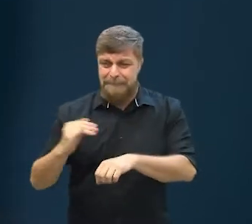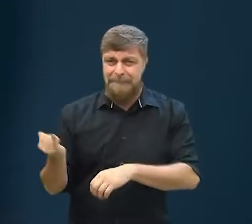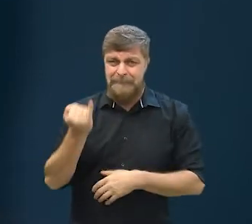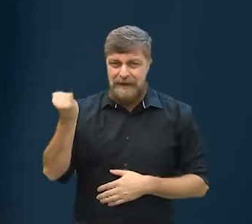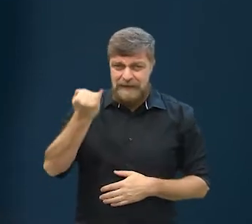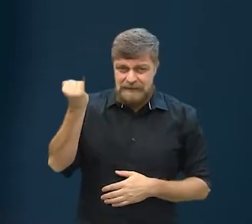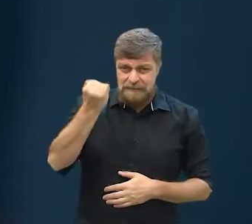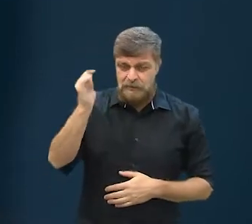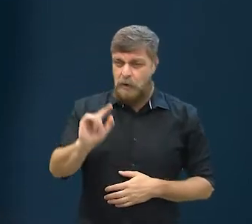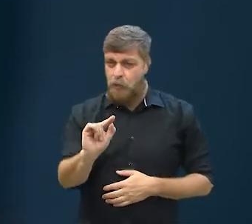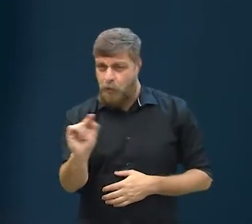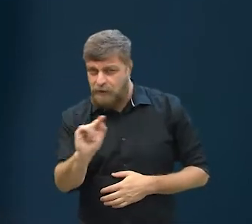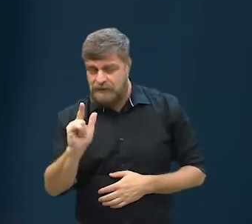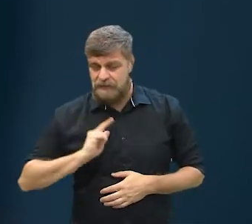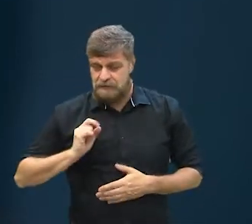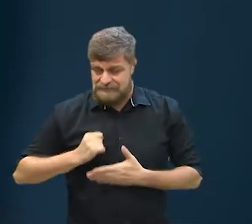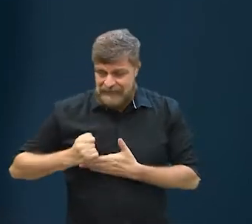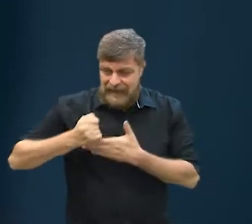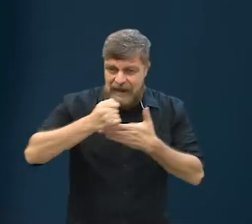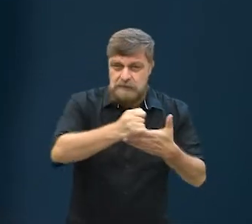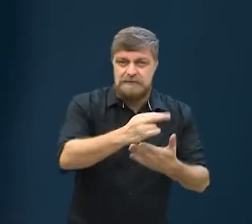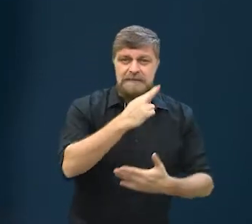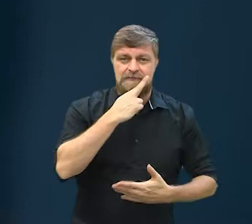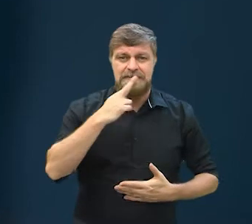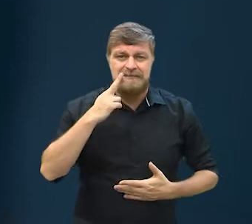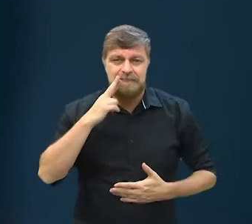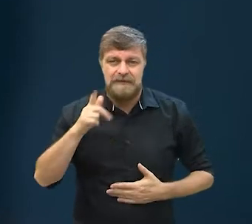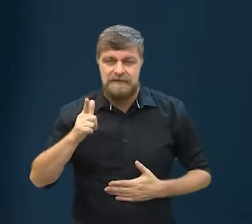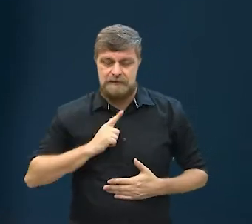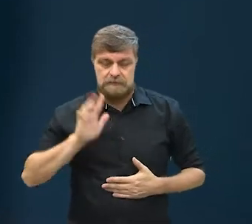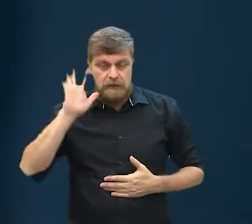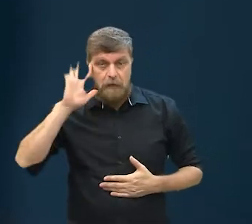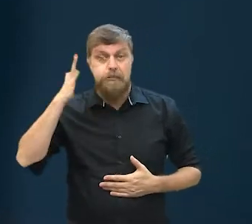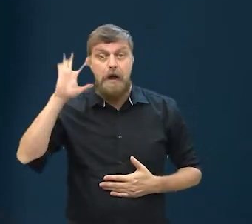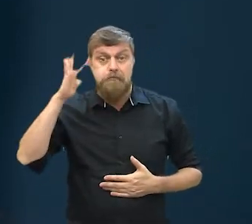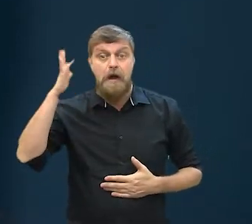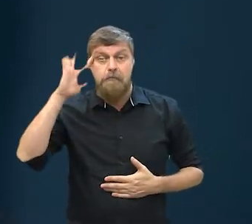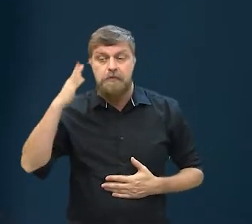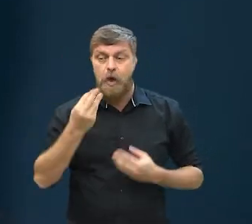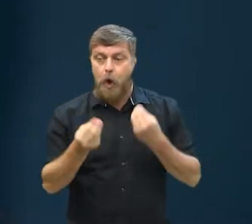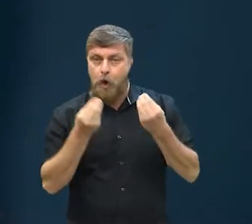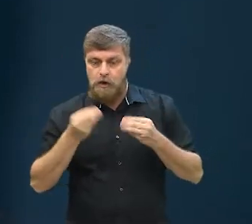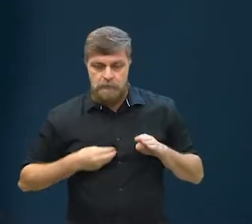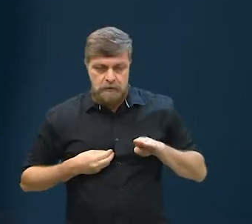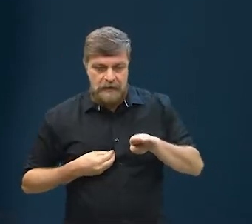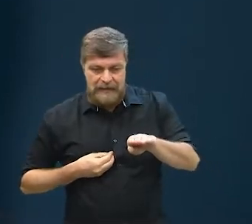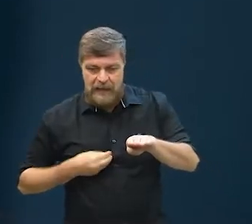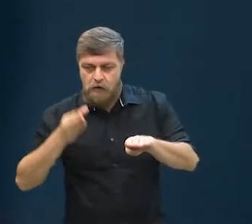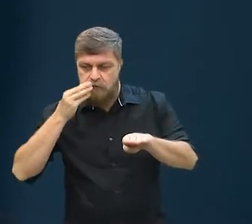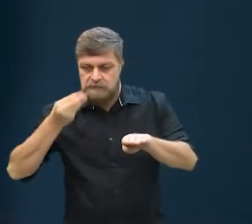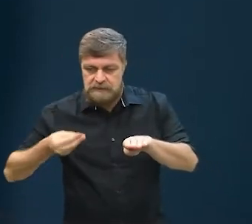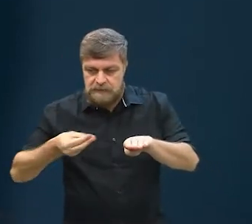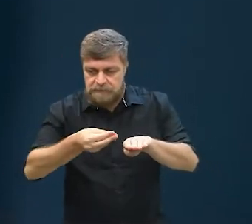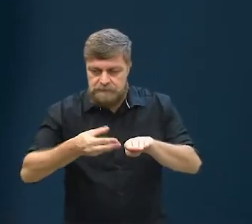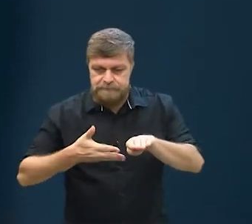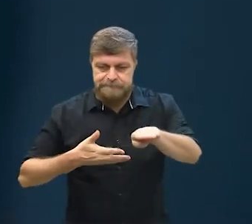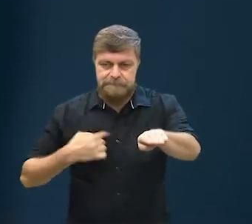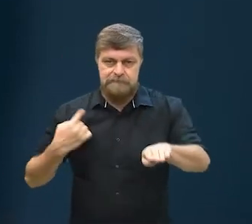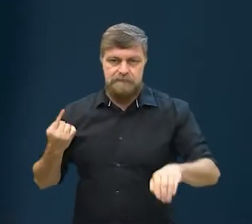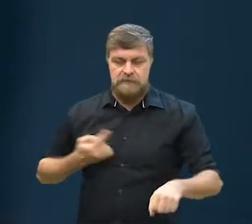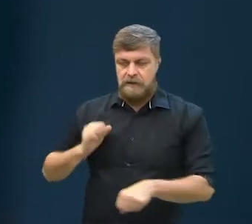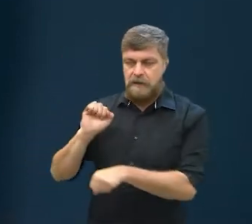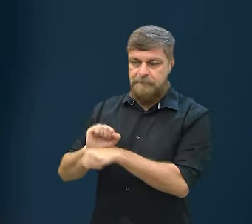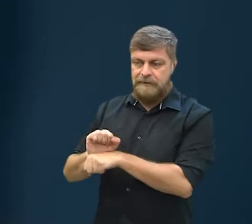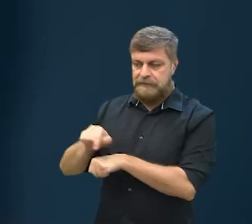mais importante nós ajudarmos os restaurantes com o que seria uma solução para eles, do que nós